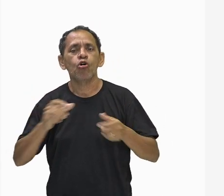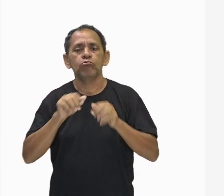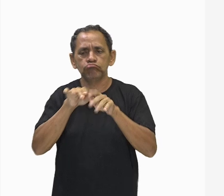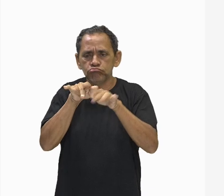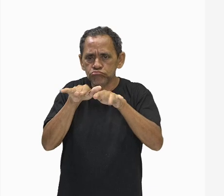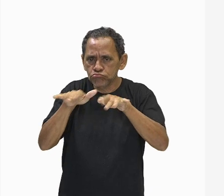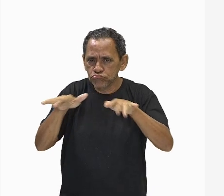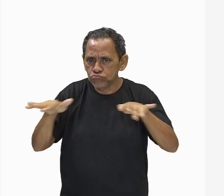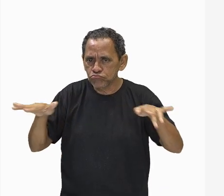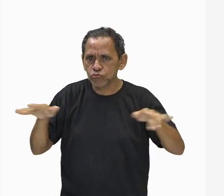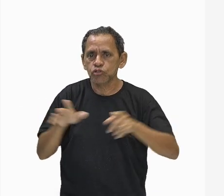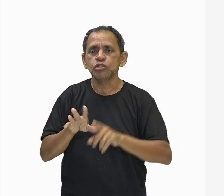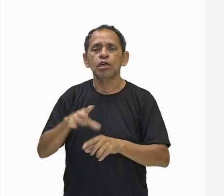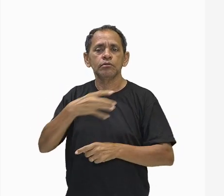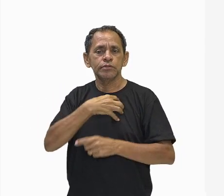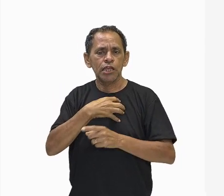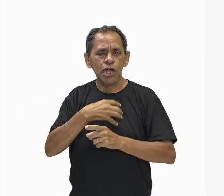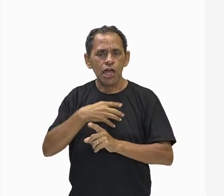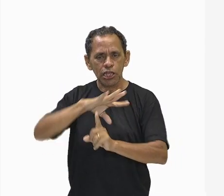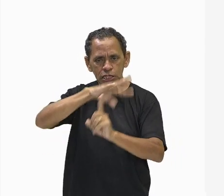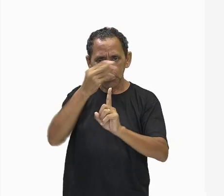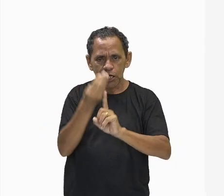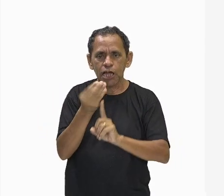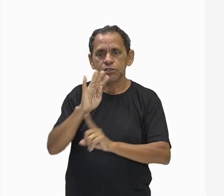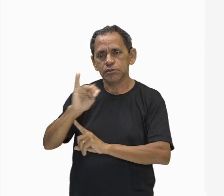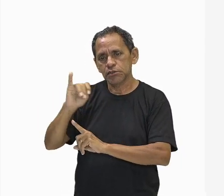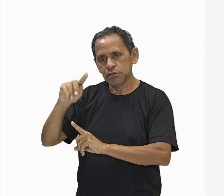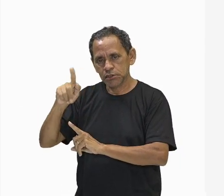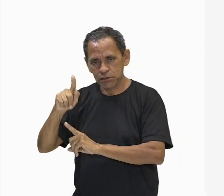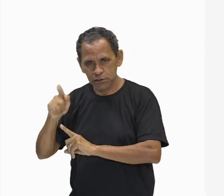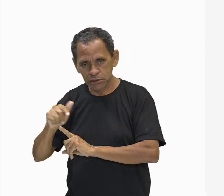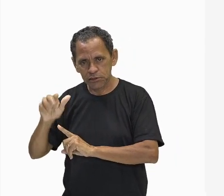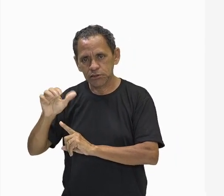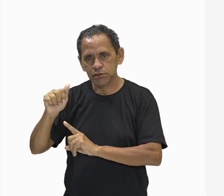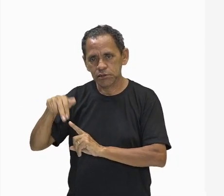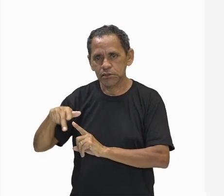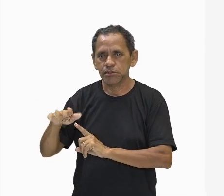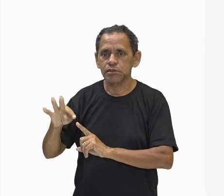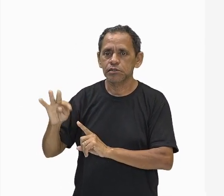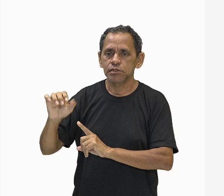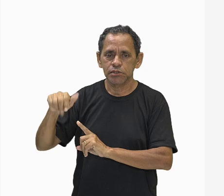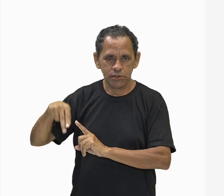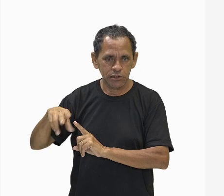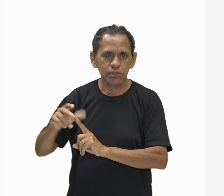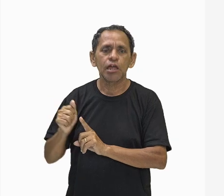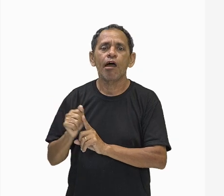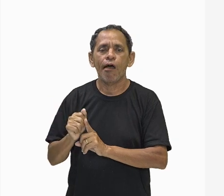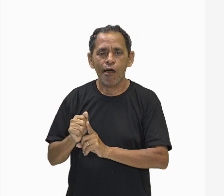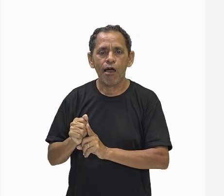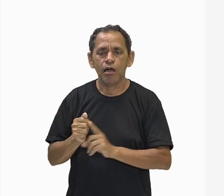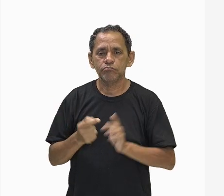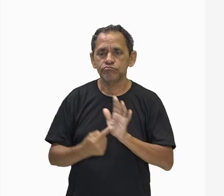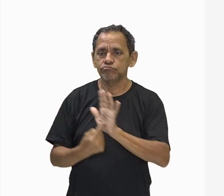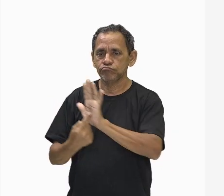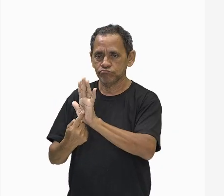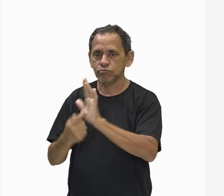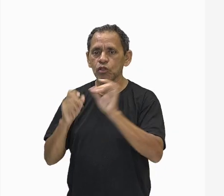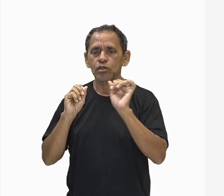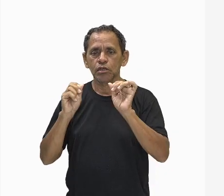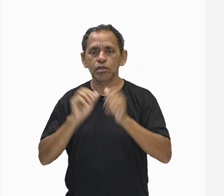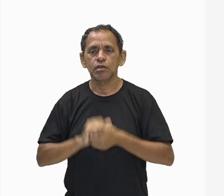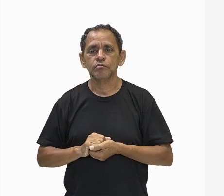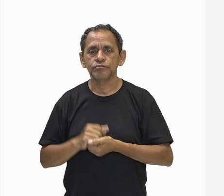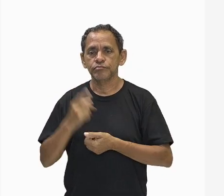de arte bizantina, tá, gente? Trago para vocês mais uma vez para a gente refletir um vitral